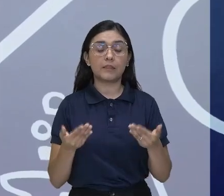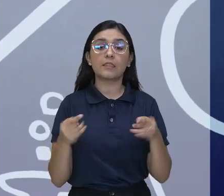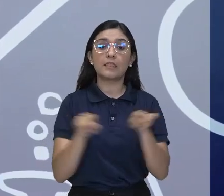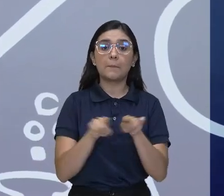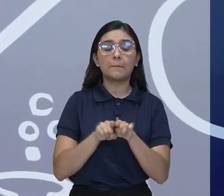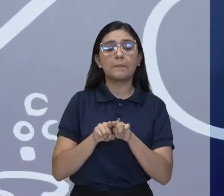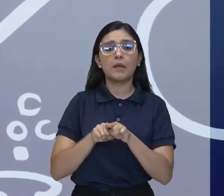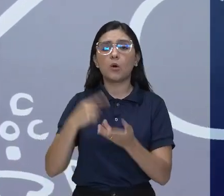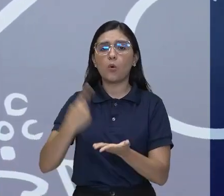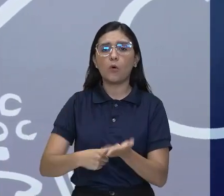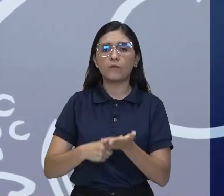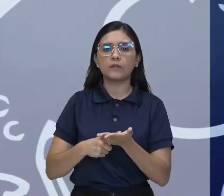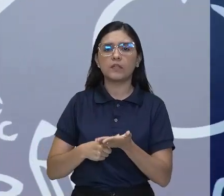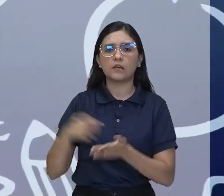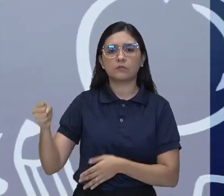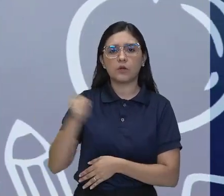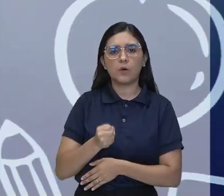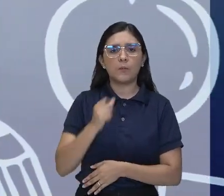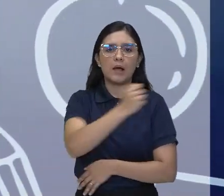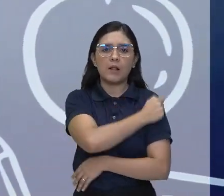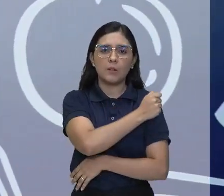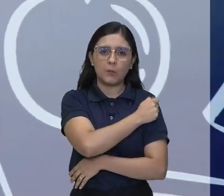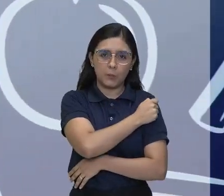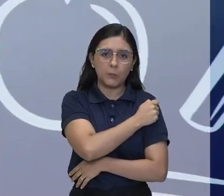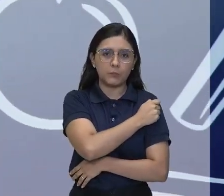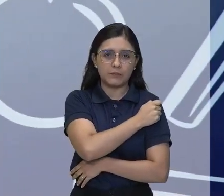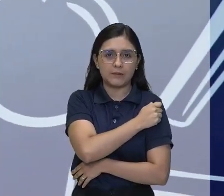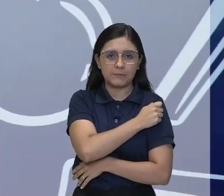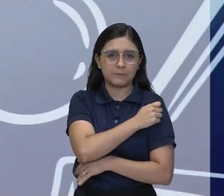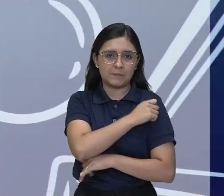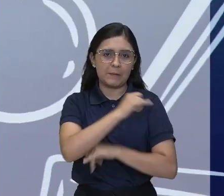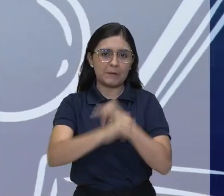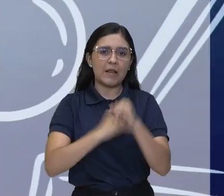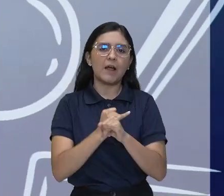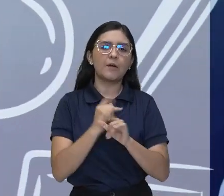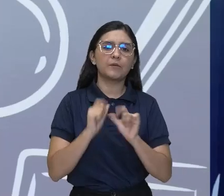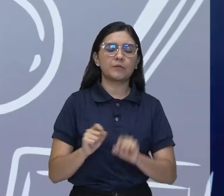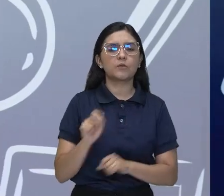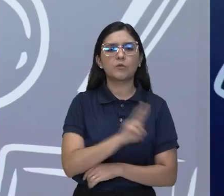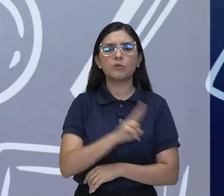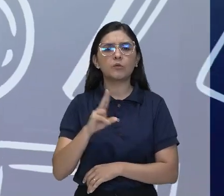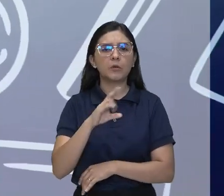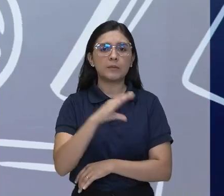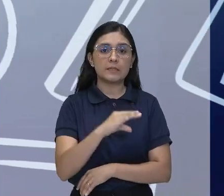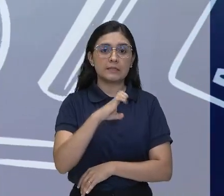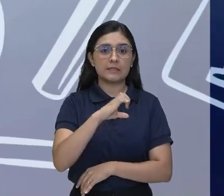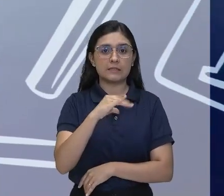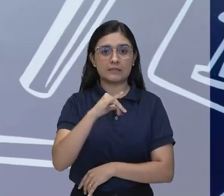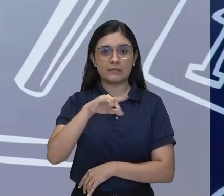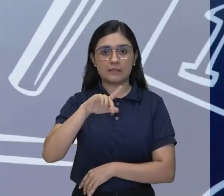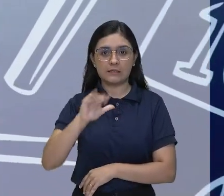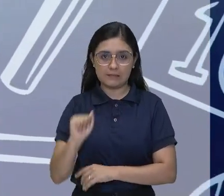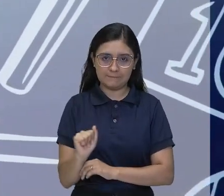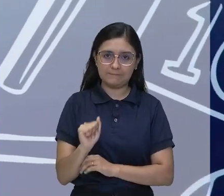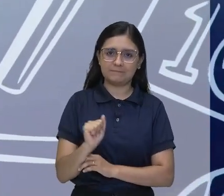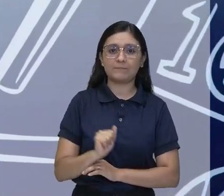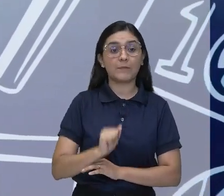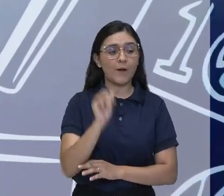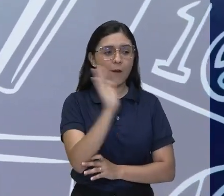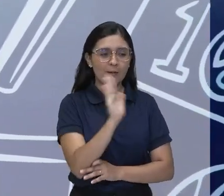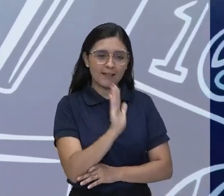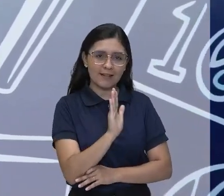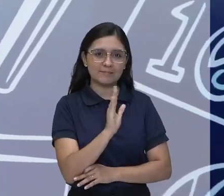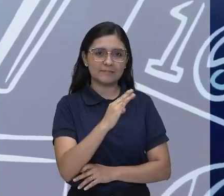também a nossa estudante virtual, chamada de Cecília. Olá, Cecília!